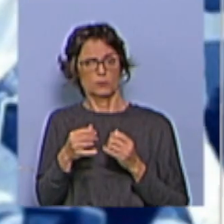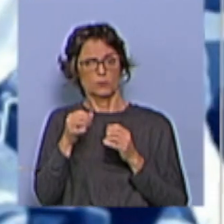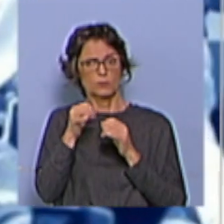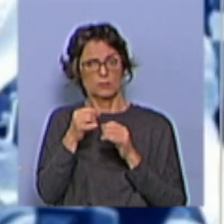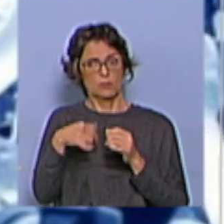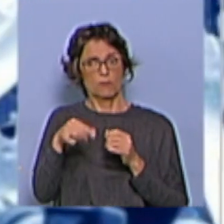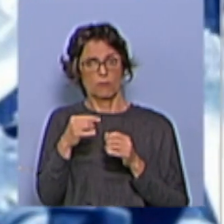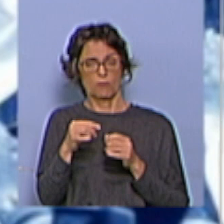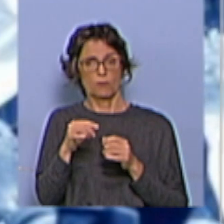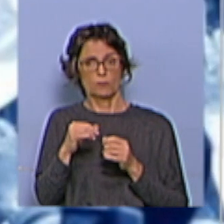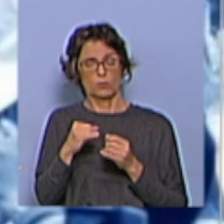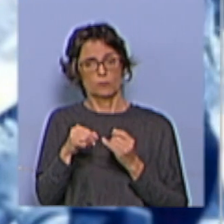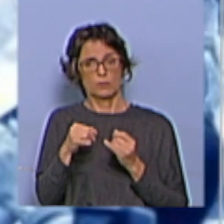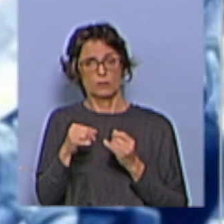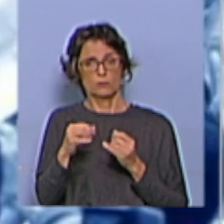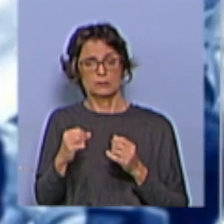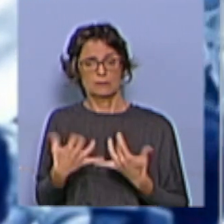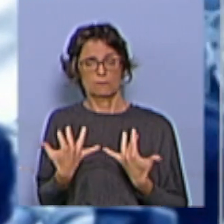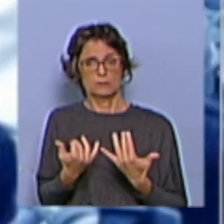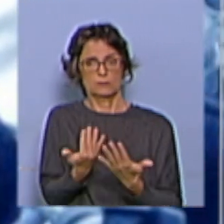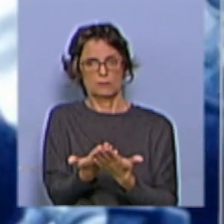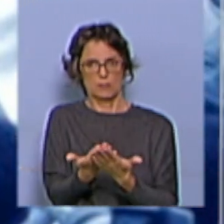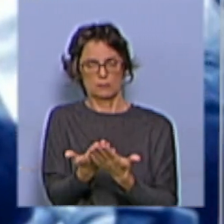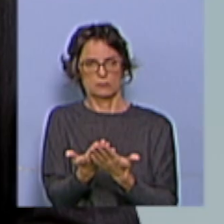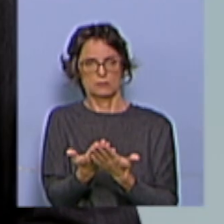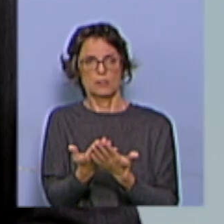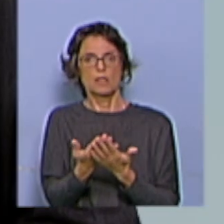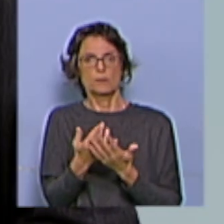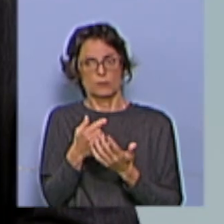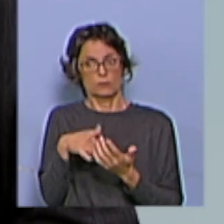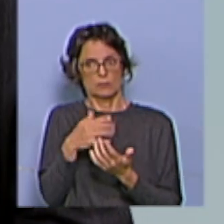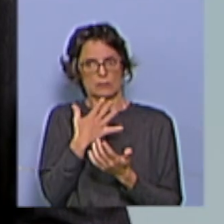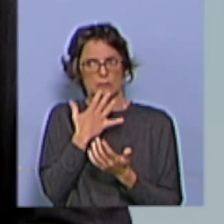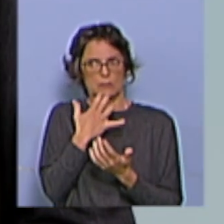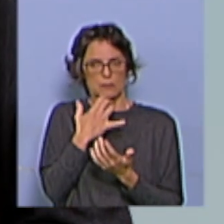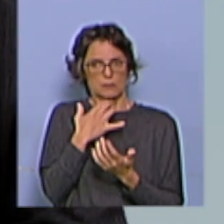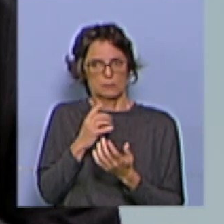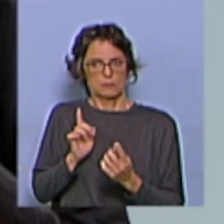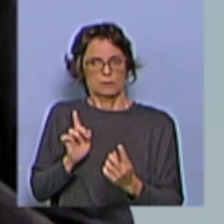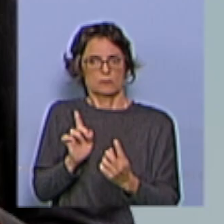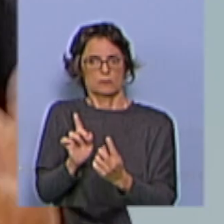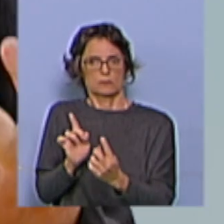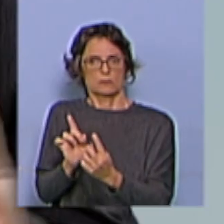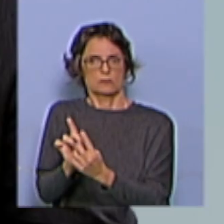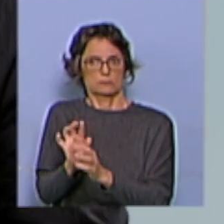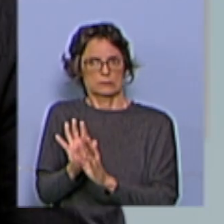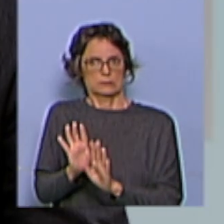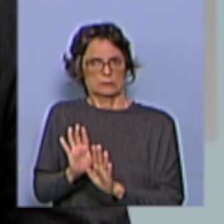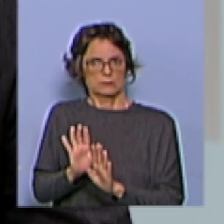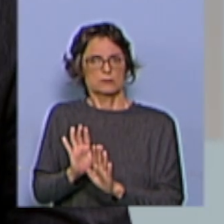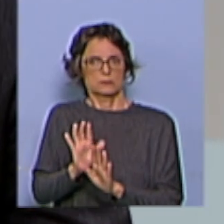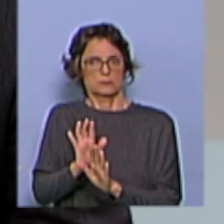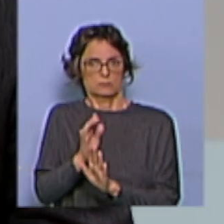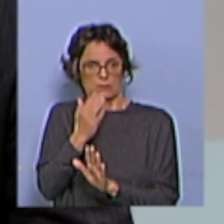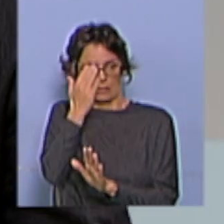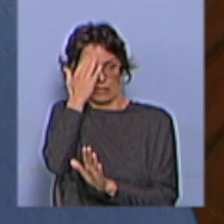vírus. E então era necessário, de facto, ter muito cuidado na aproximação aos doentes, estar ciente, de facto, dos problemas que